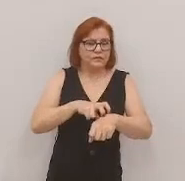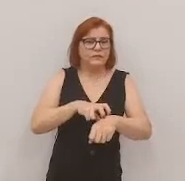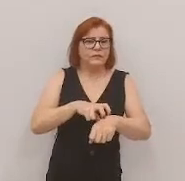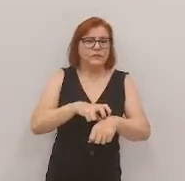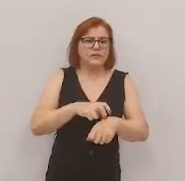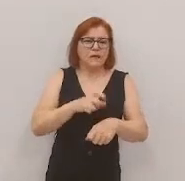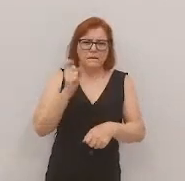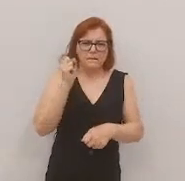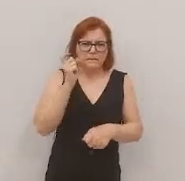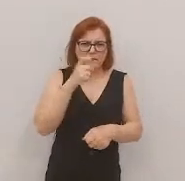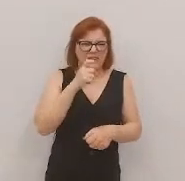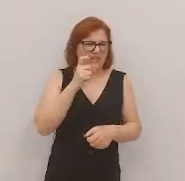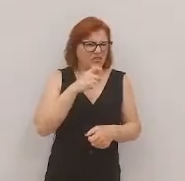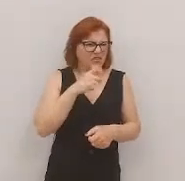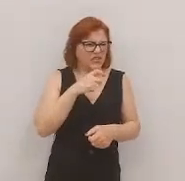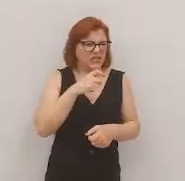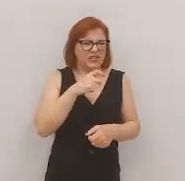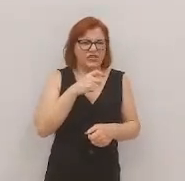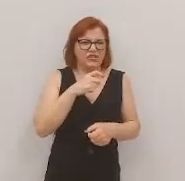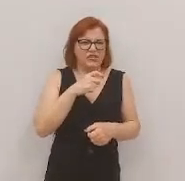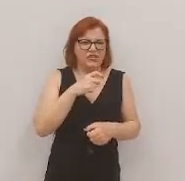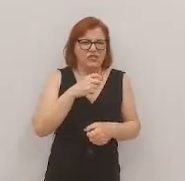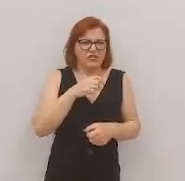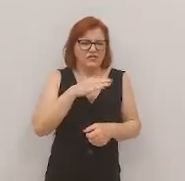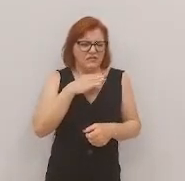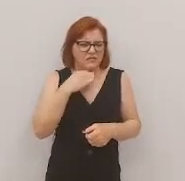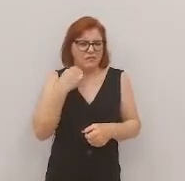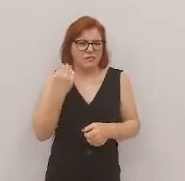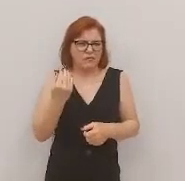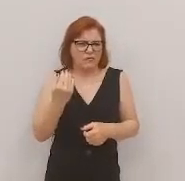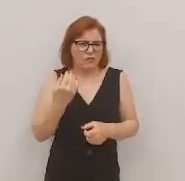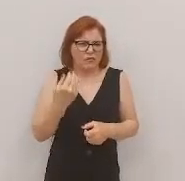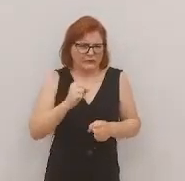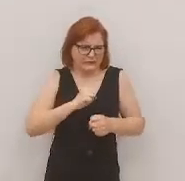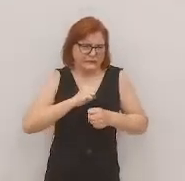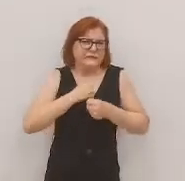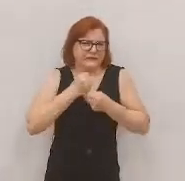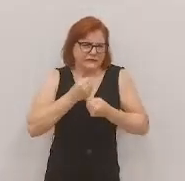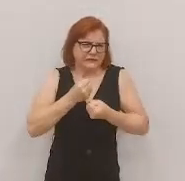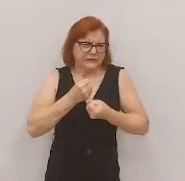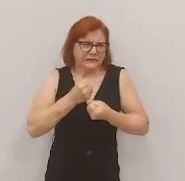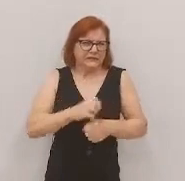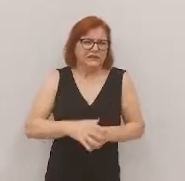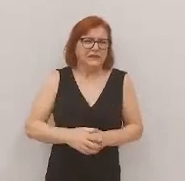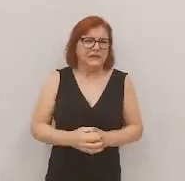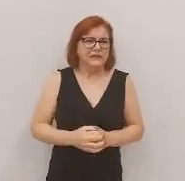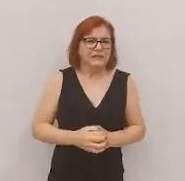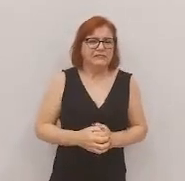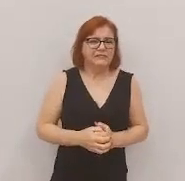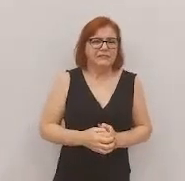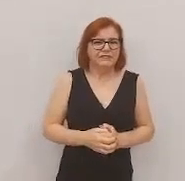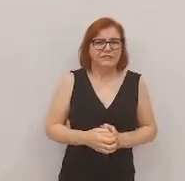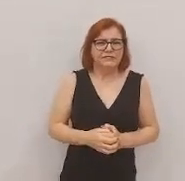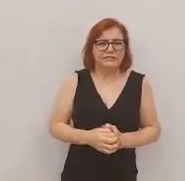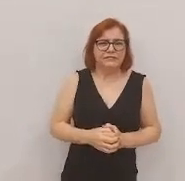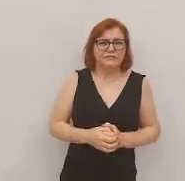O que ela era? Ela era cheia de ira, cheia de ódio, né? Ela